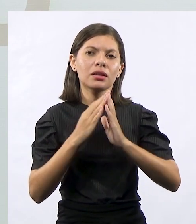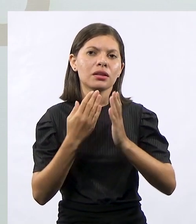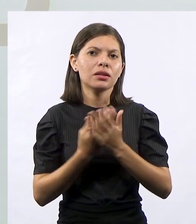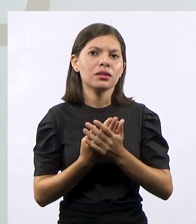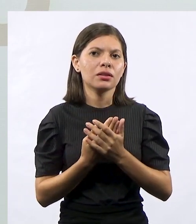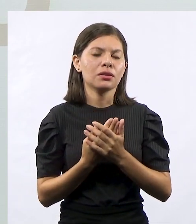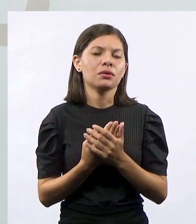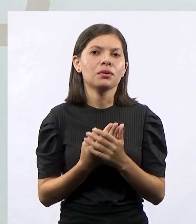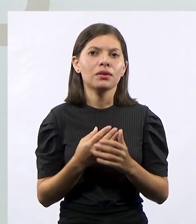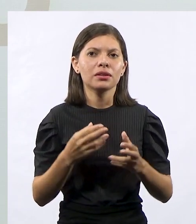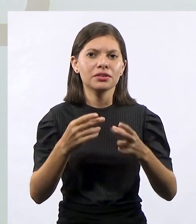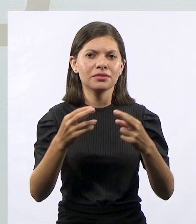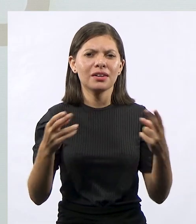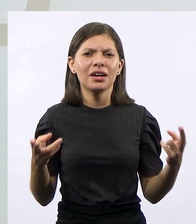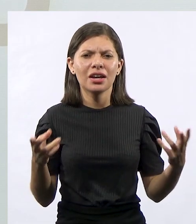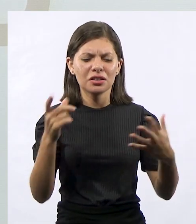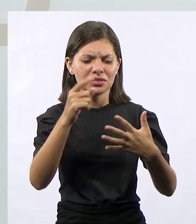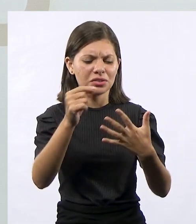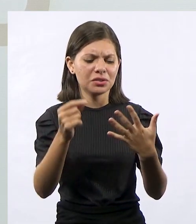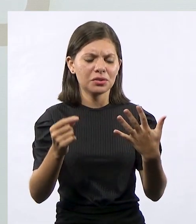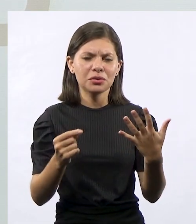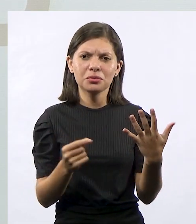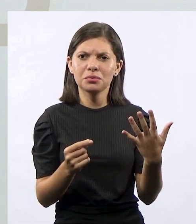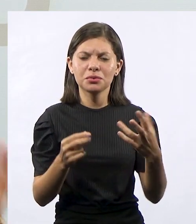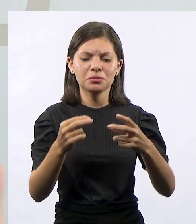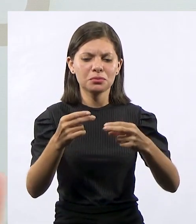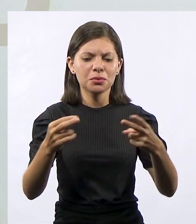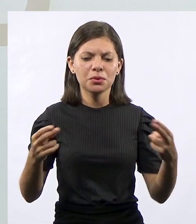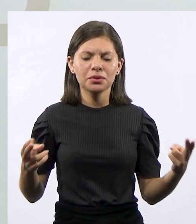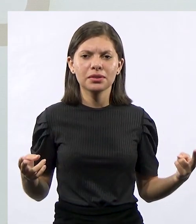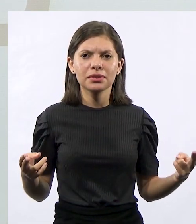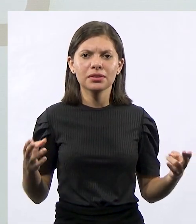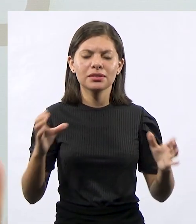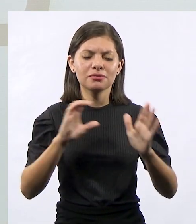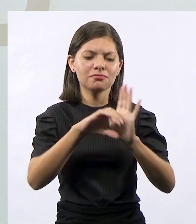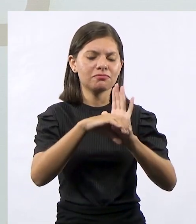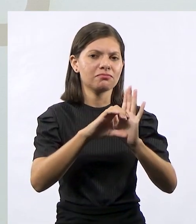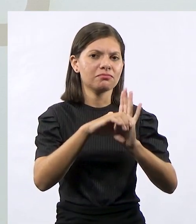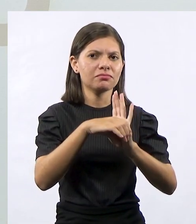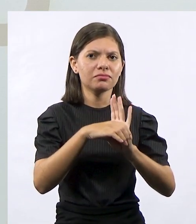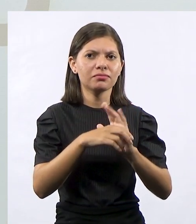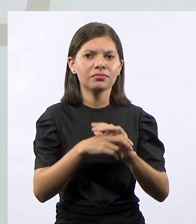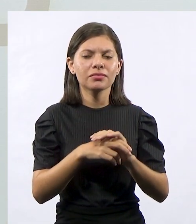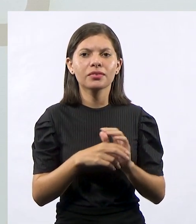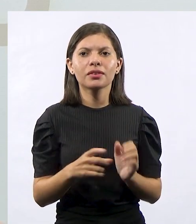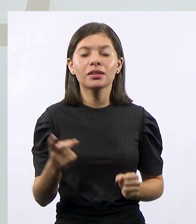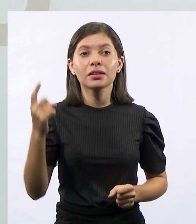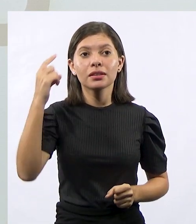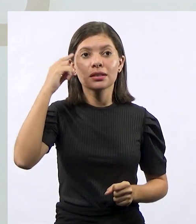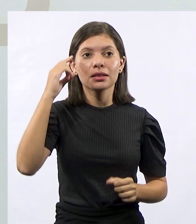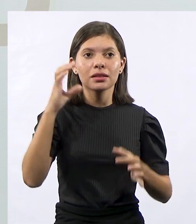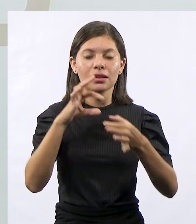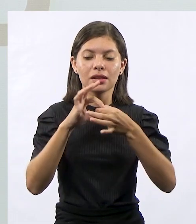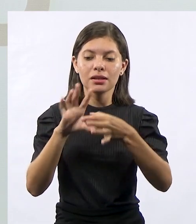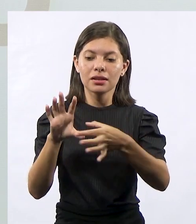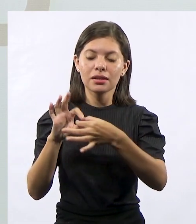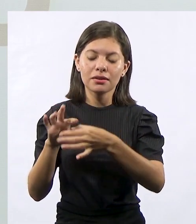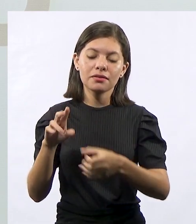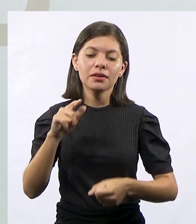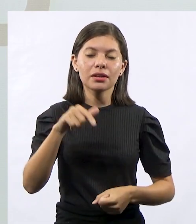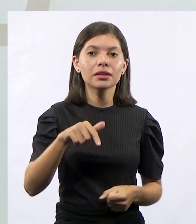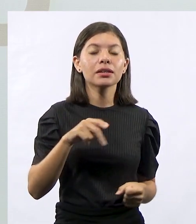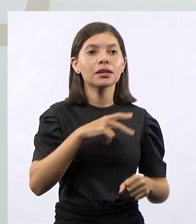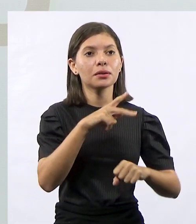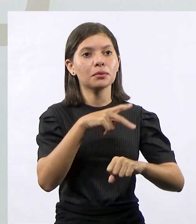ativas, e escolas novistas, e todas essas multiplicidades de conceitos e concepções é